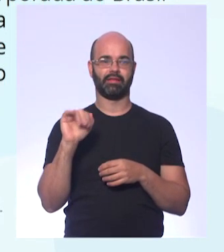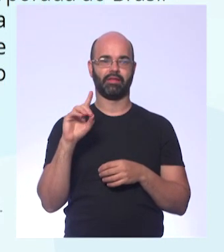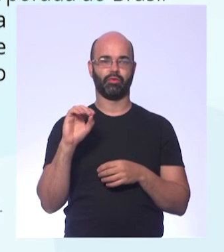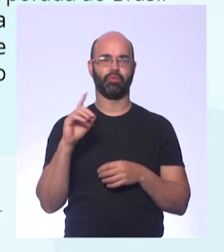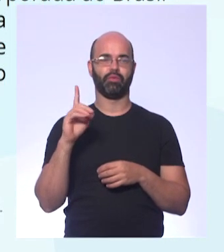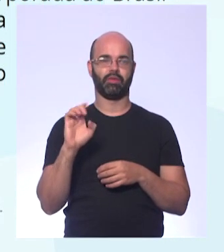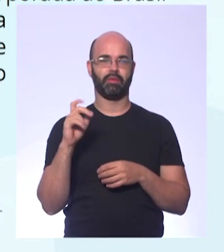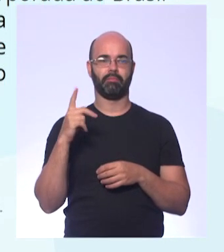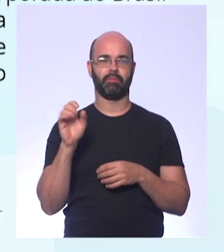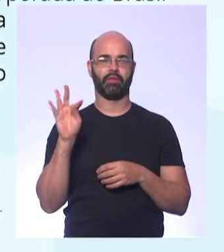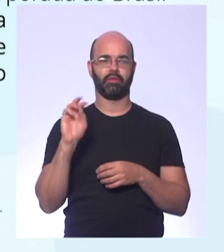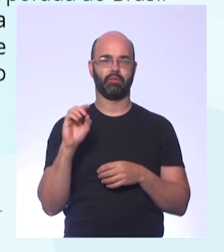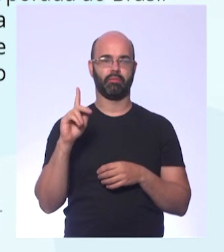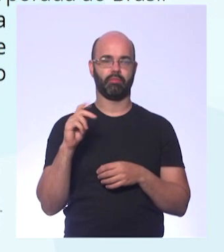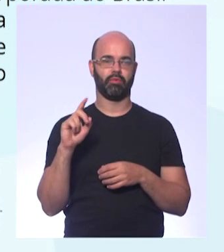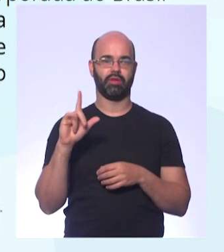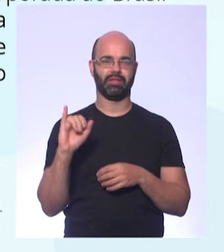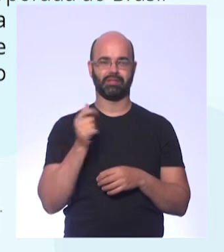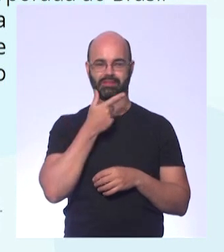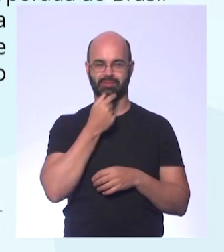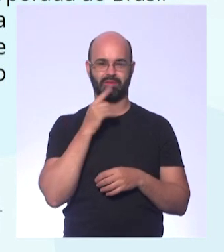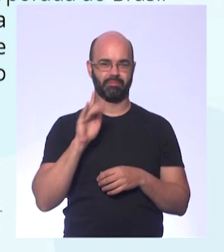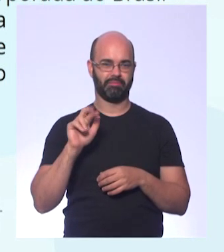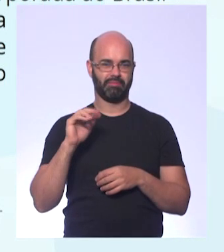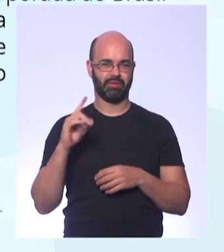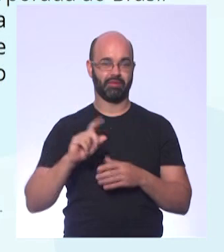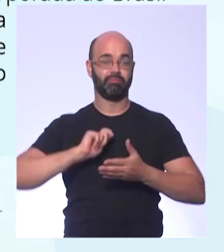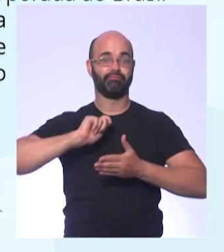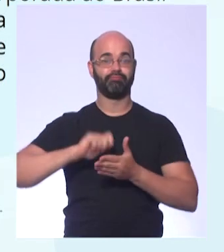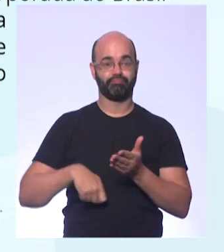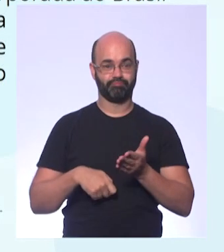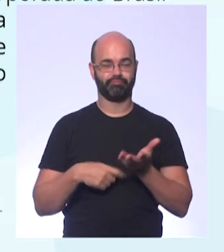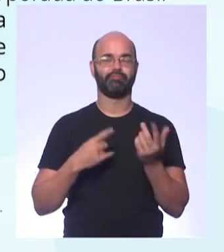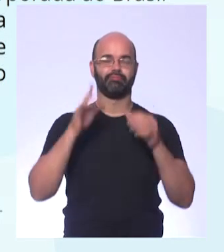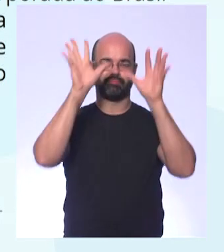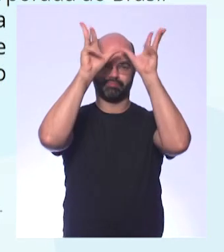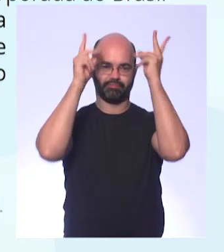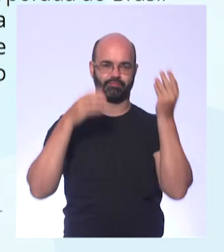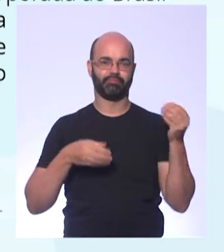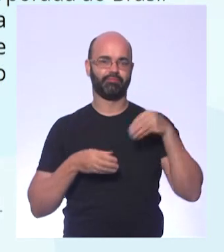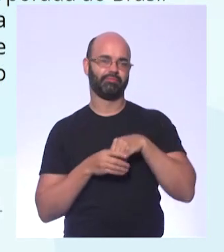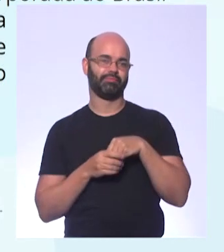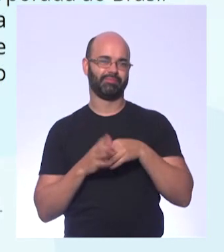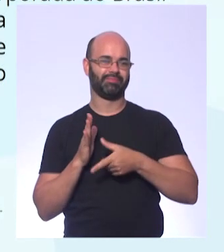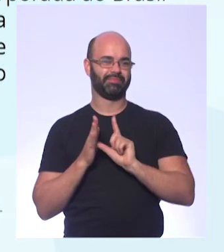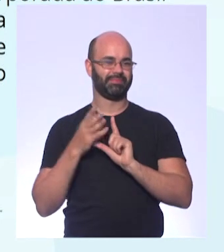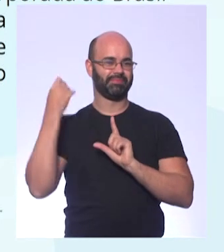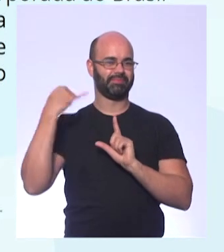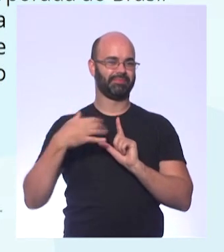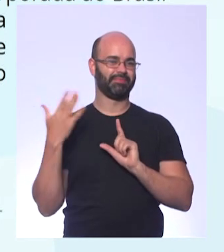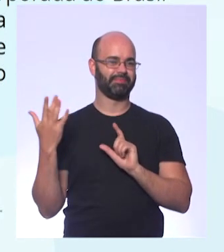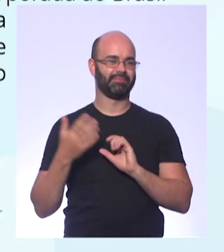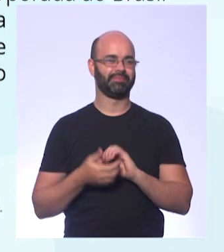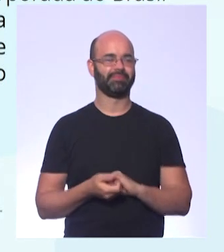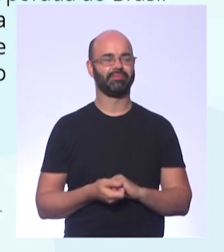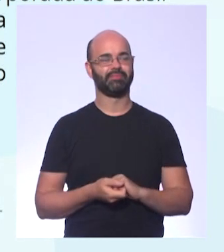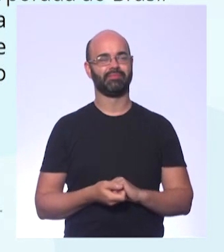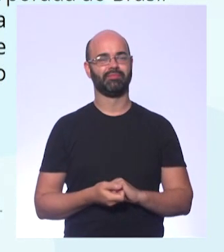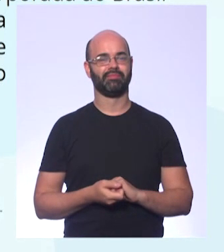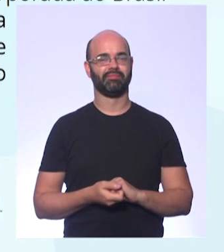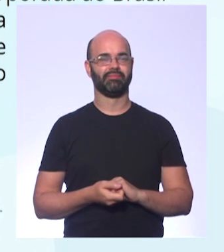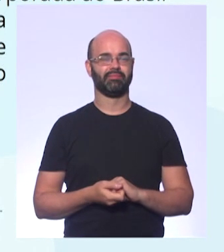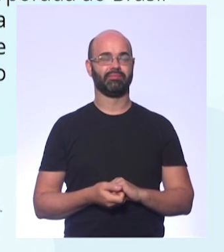de Petrópolis, negociado pelo Barão de Rio Branco, como foi citado aí no slides anterior aí. Então está lá República, o nome,